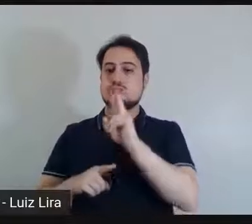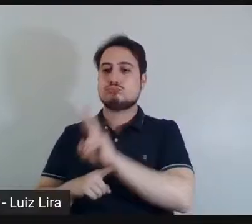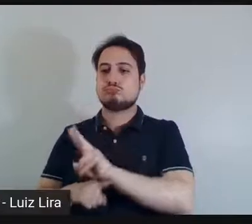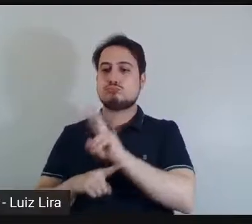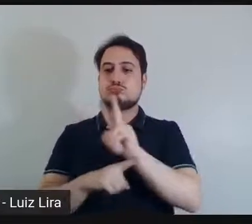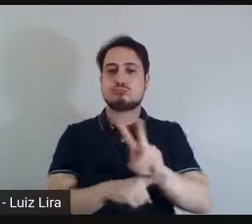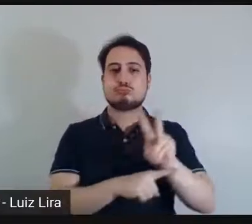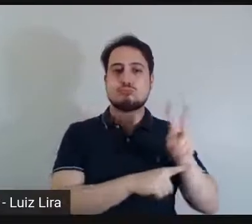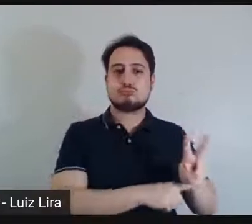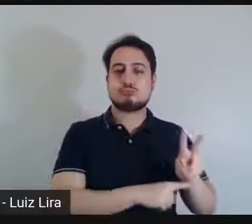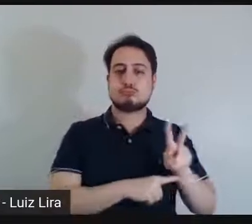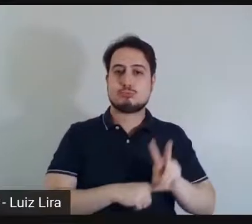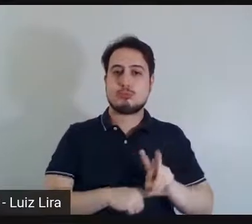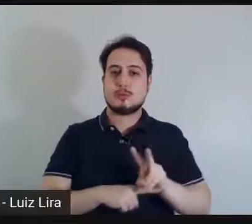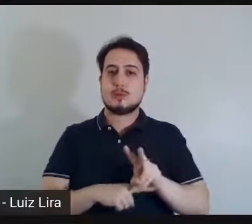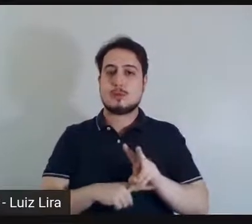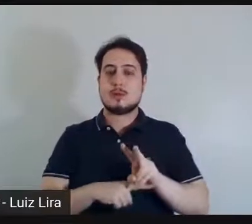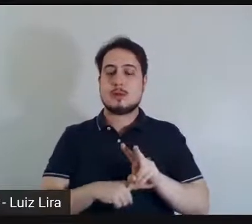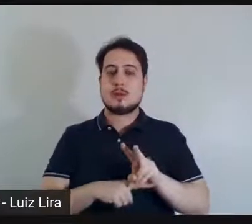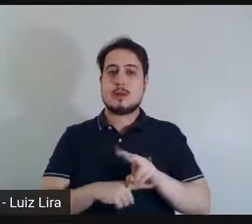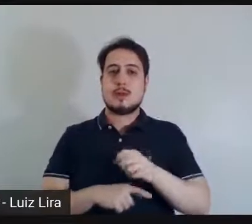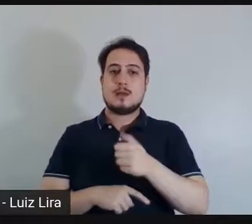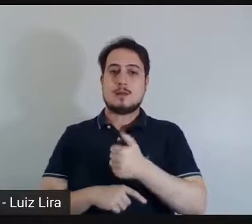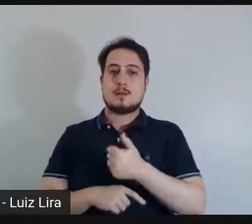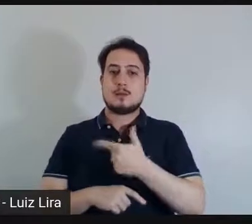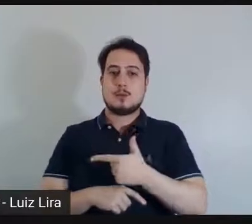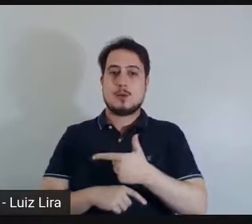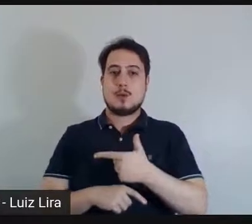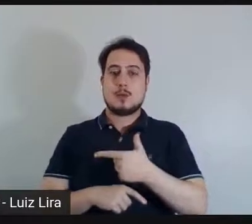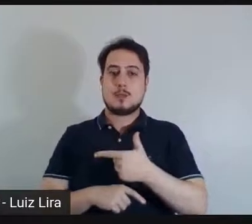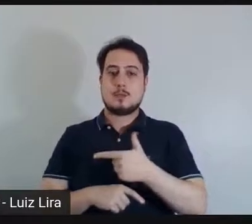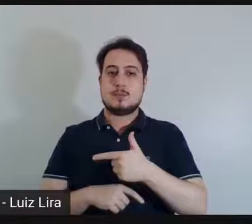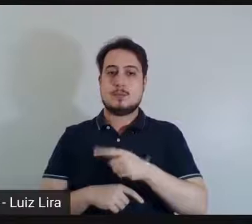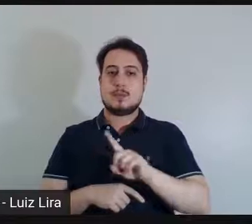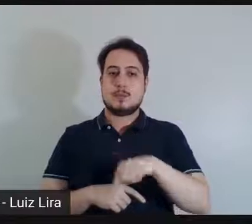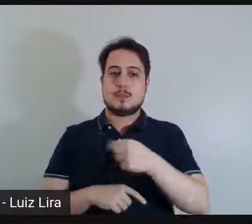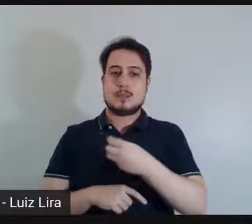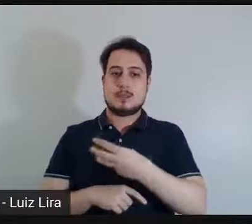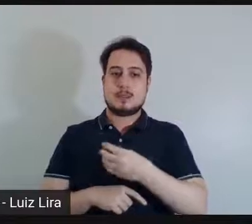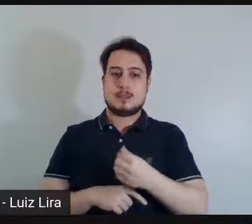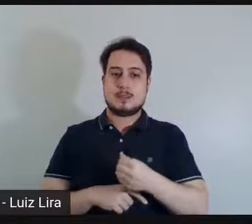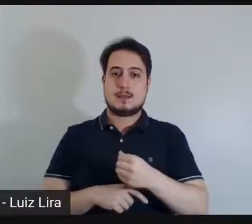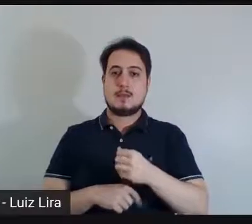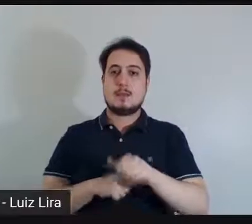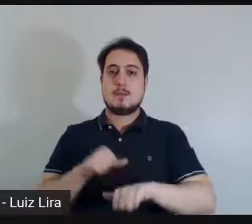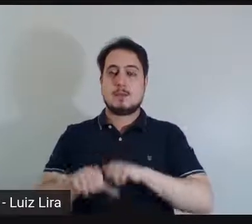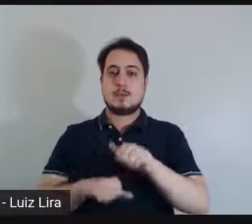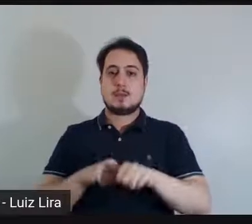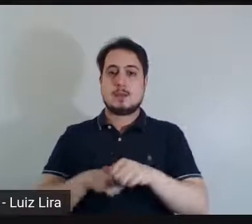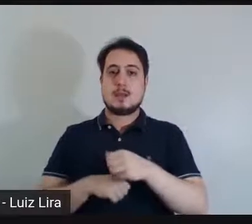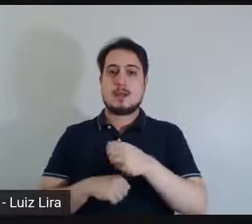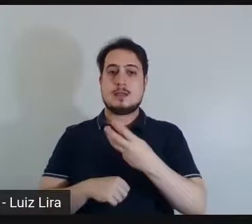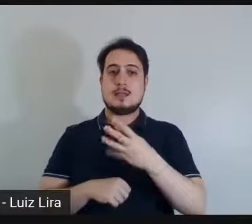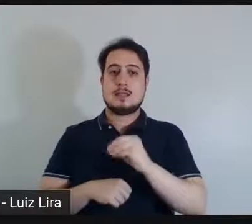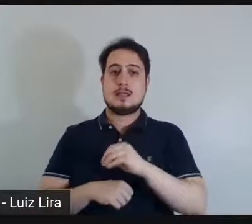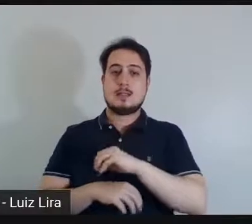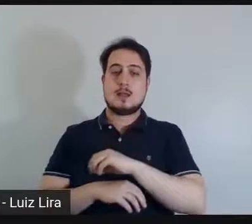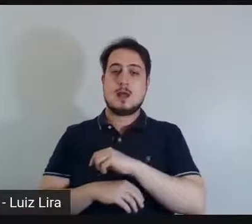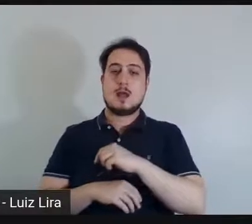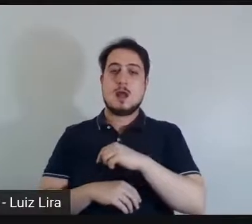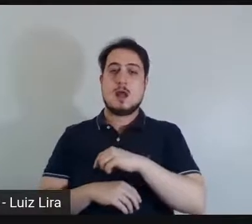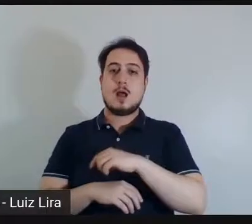saindo às vezes de um posto 12 por 36 diurno e noturno, para de repente posto para 30 horas semanais, porque